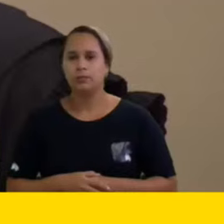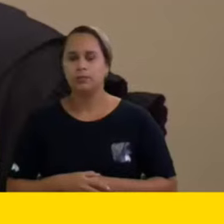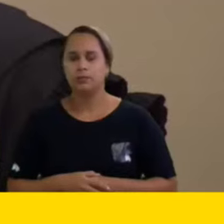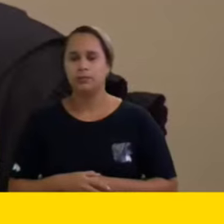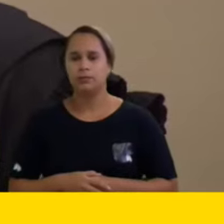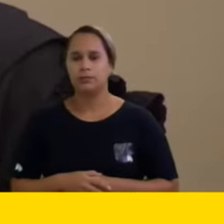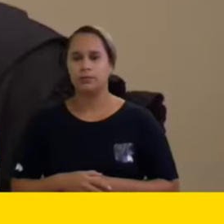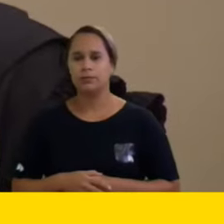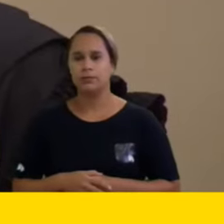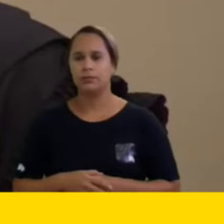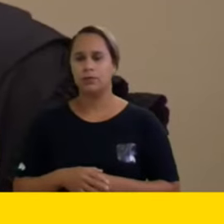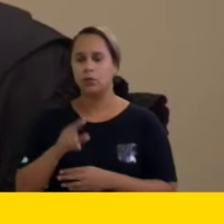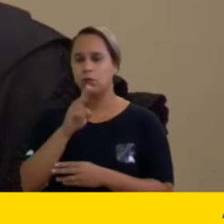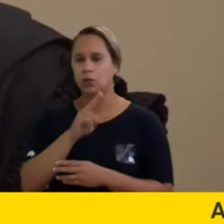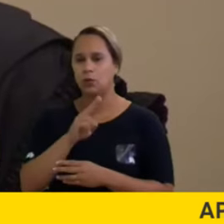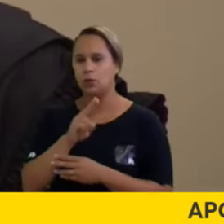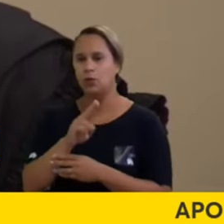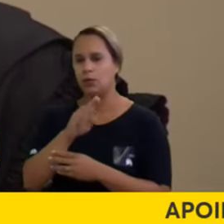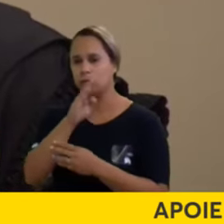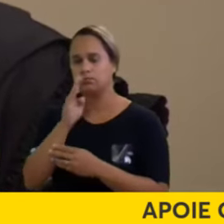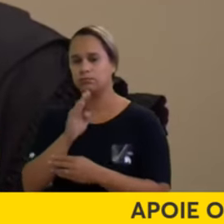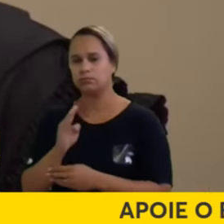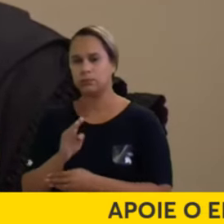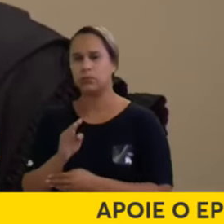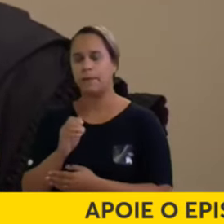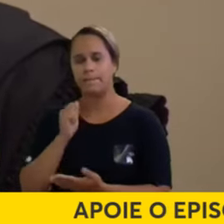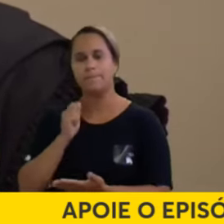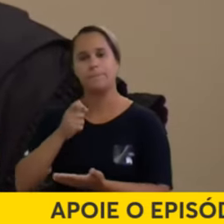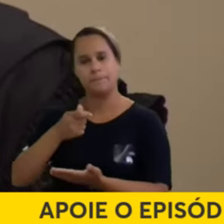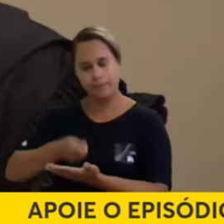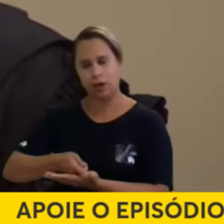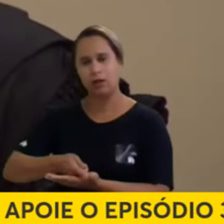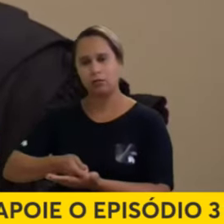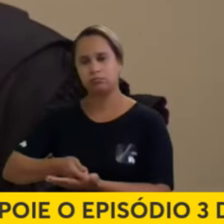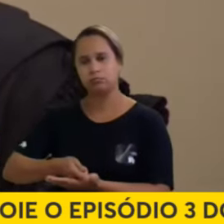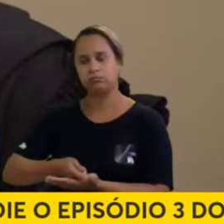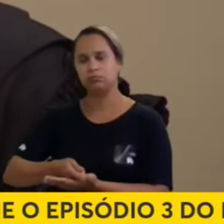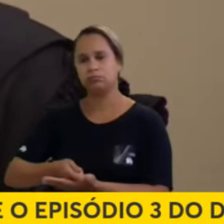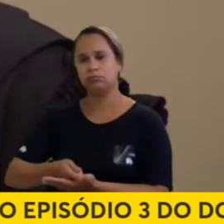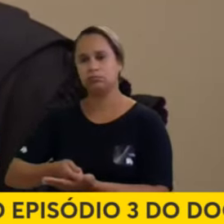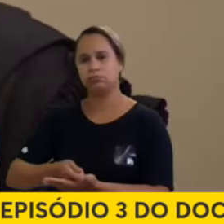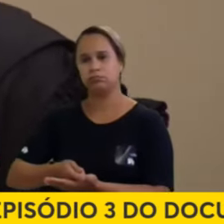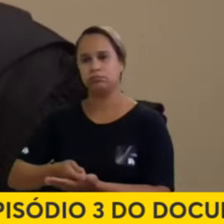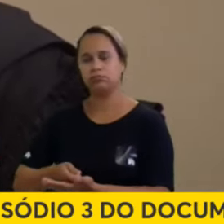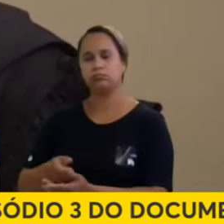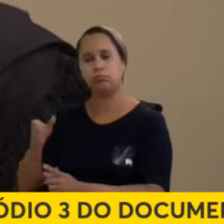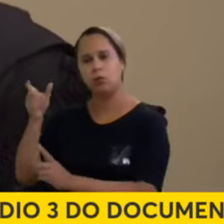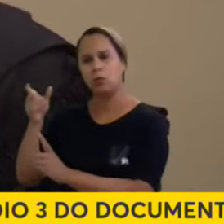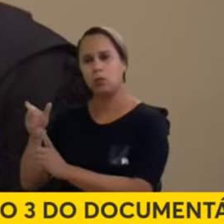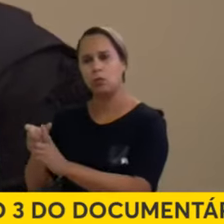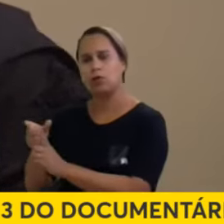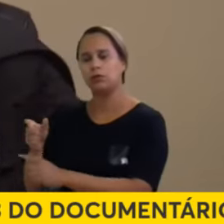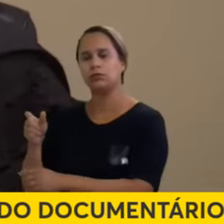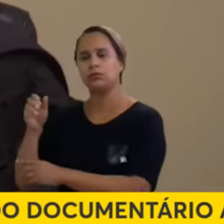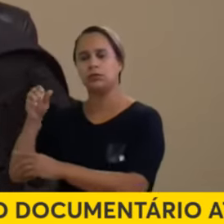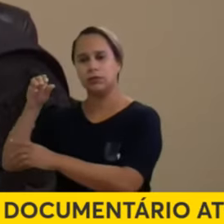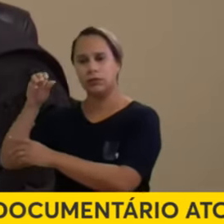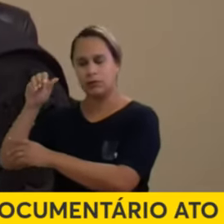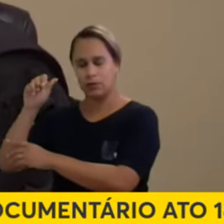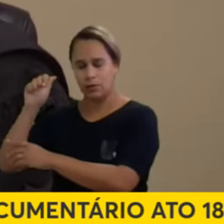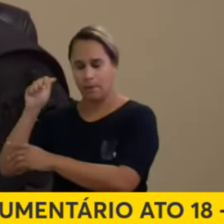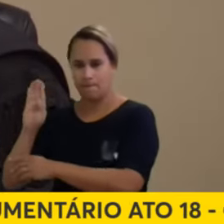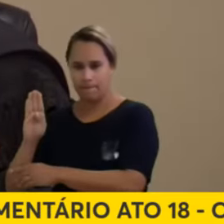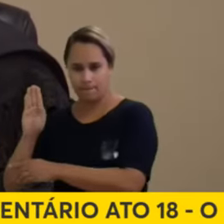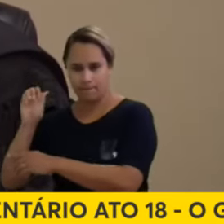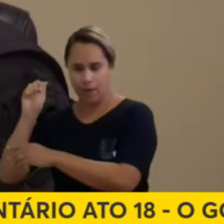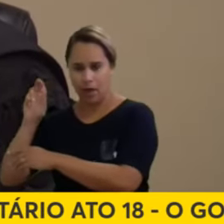União Brasil efetuado pagamentos no mês de abril de 22 em em favor de Medeiros e bagos comprova que eles eram atendidos por advogados especializados